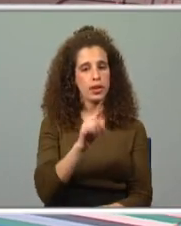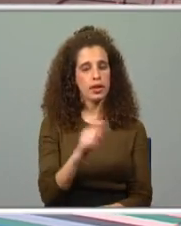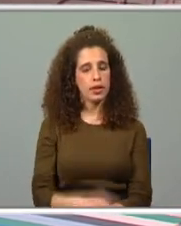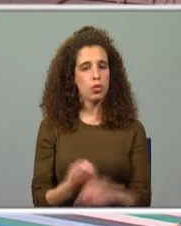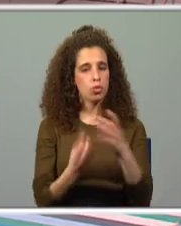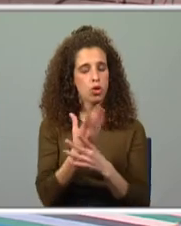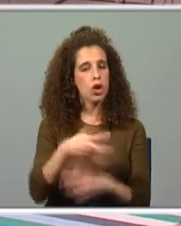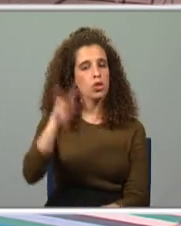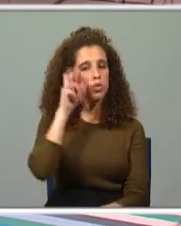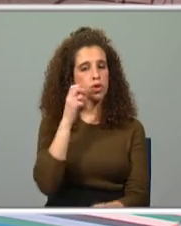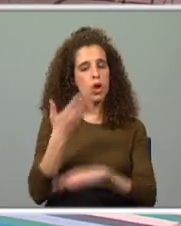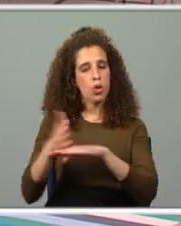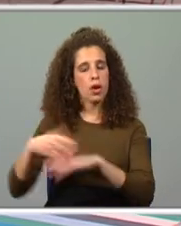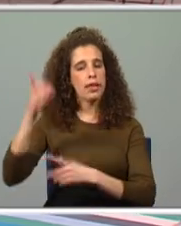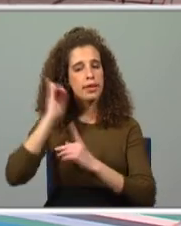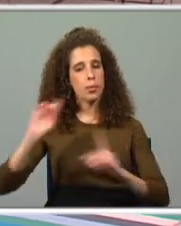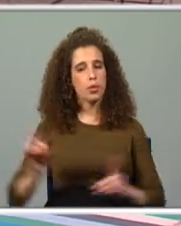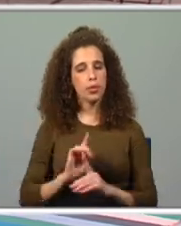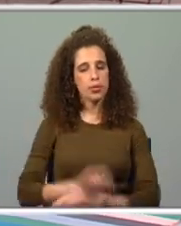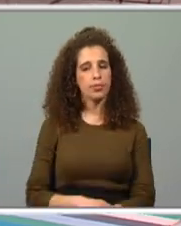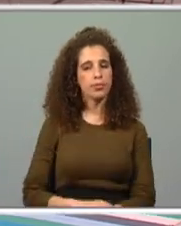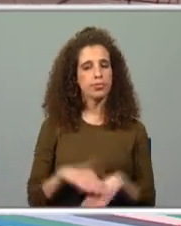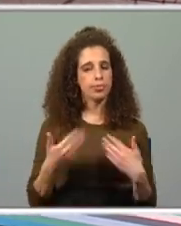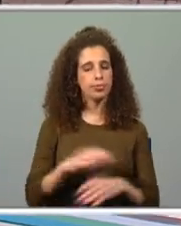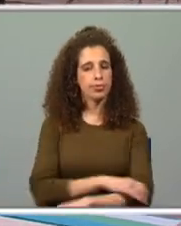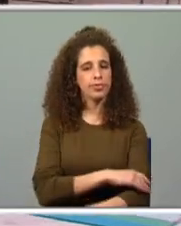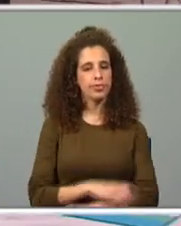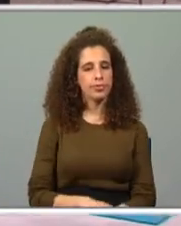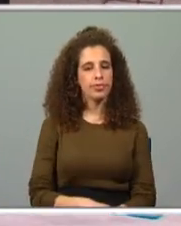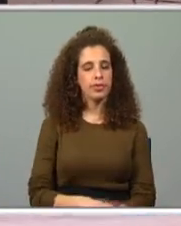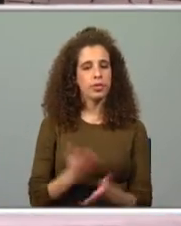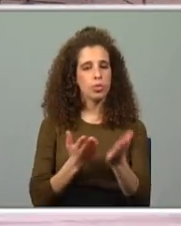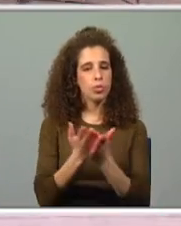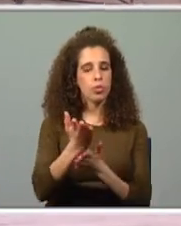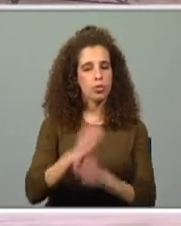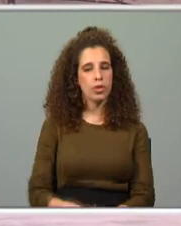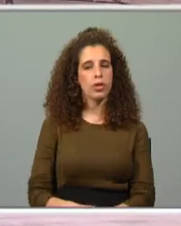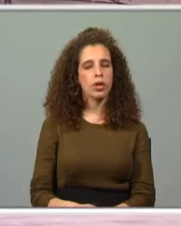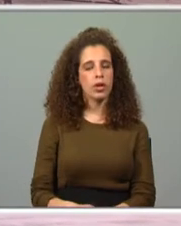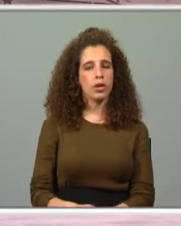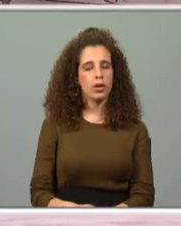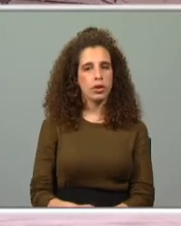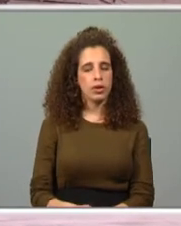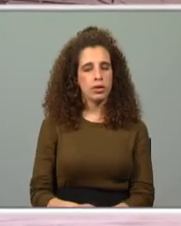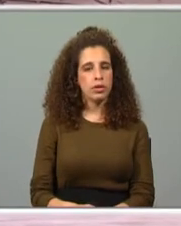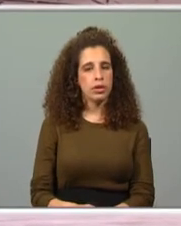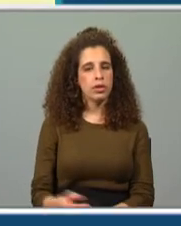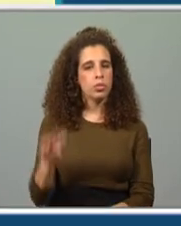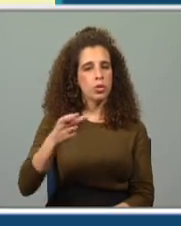fonte, Sim. e ouvir o resto da orquestra. Então, okay, vou passar para vamos aqui. Continuar. O que é que aconteceu,